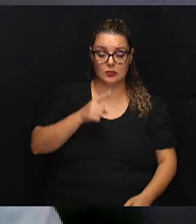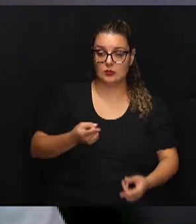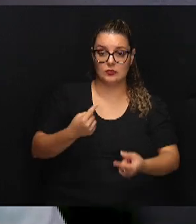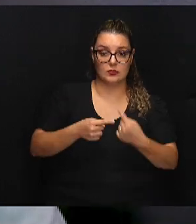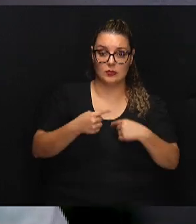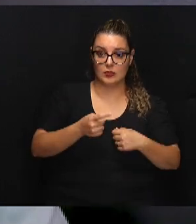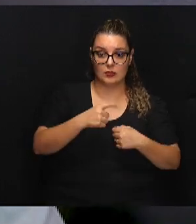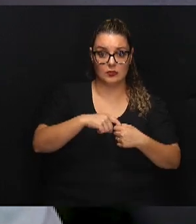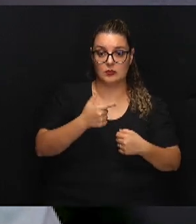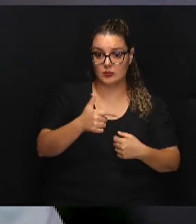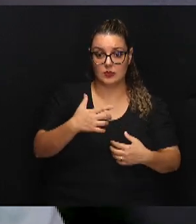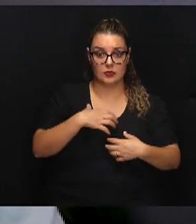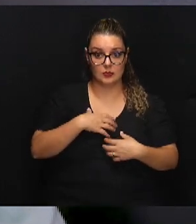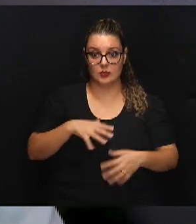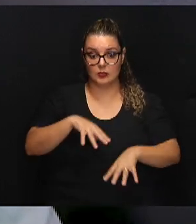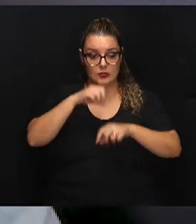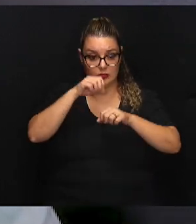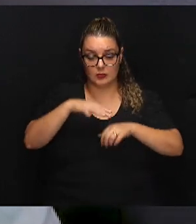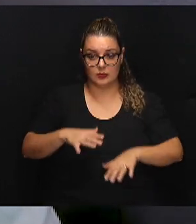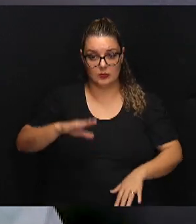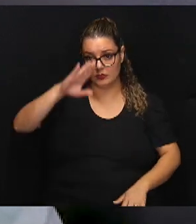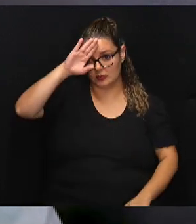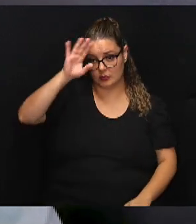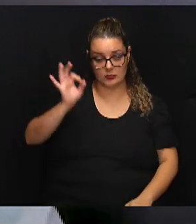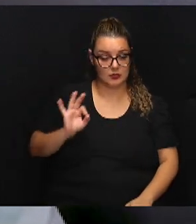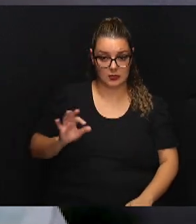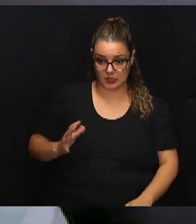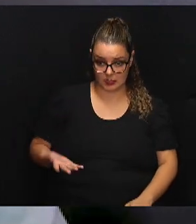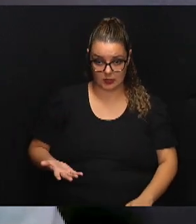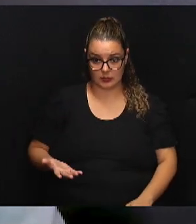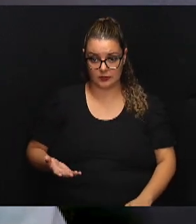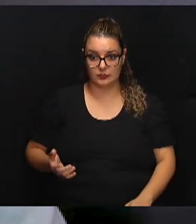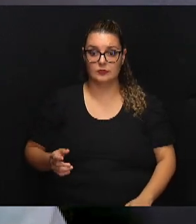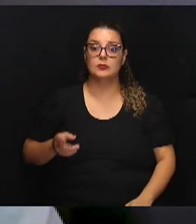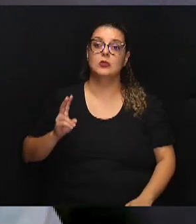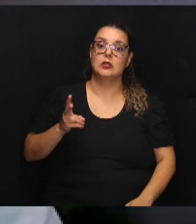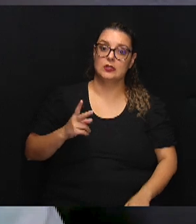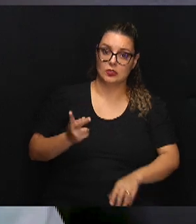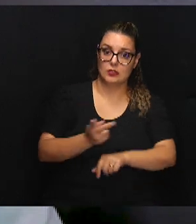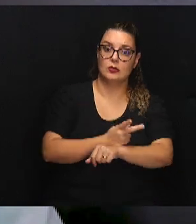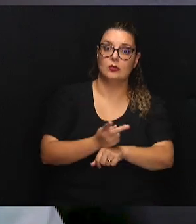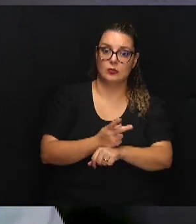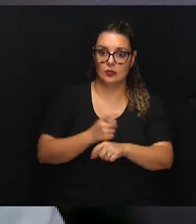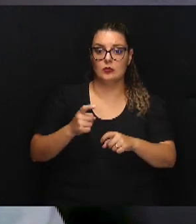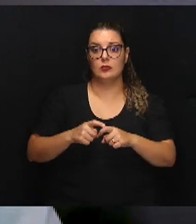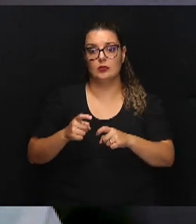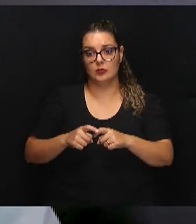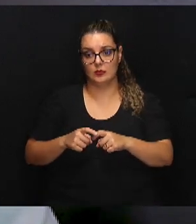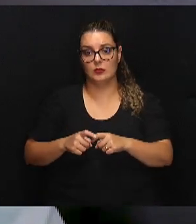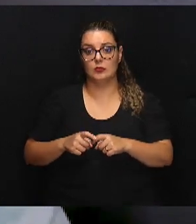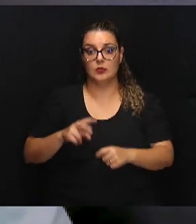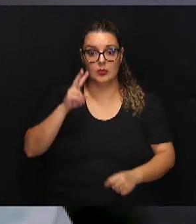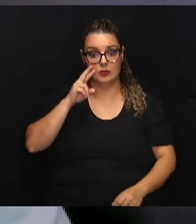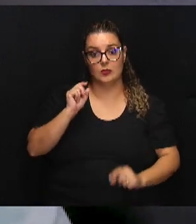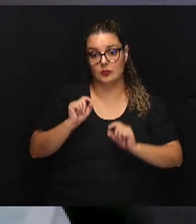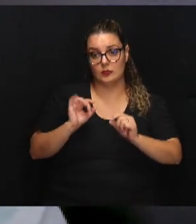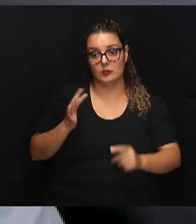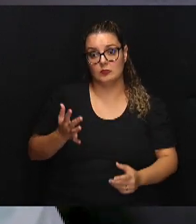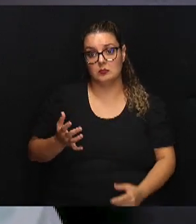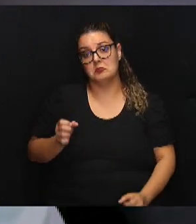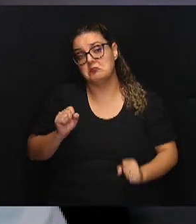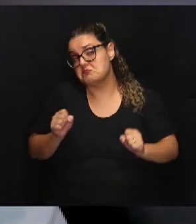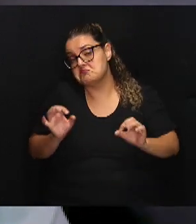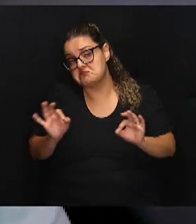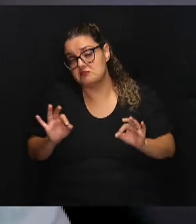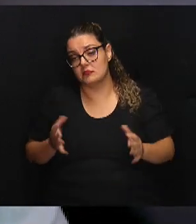você não tenha nenhum sintoma infeccioso, não está com febre, não está com nada, sempre procurar um médico otorrinolaringologista para ver o que está acontecendo. Pode não ser nada, mas